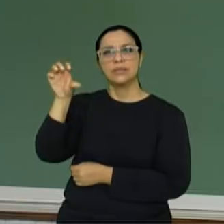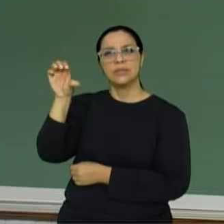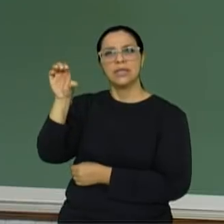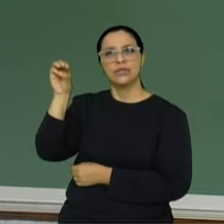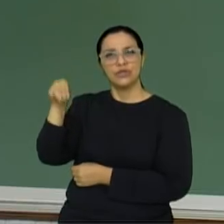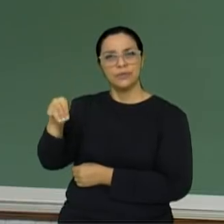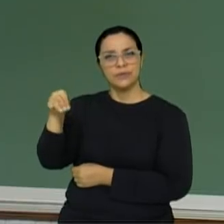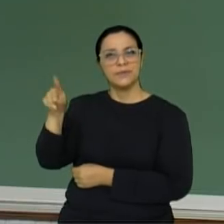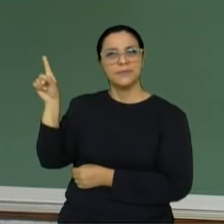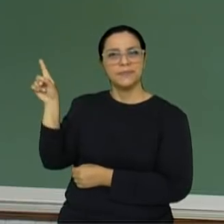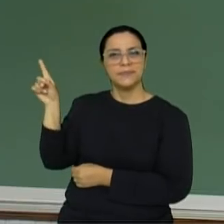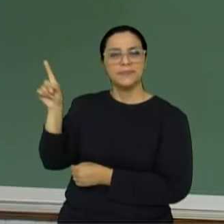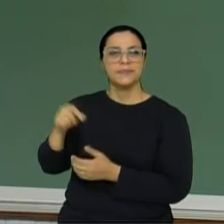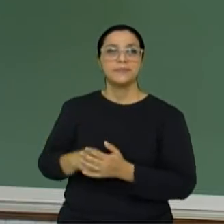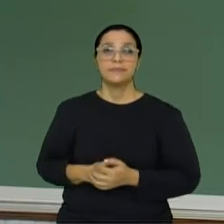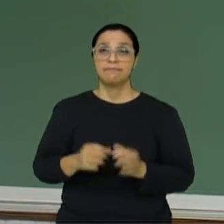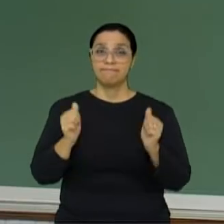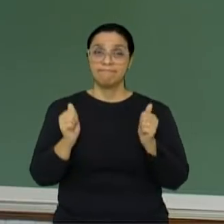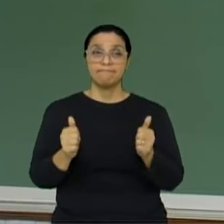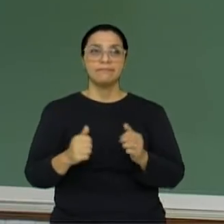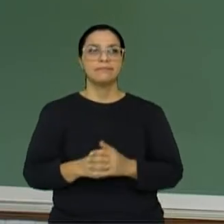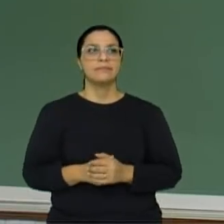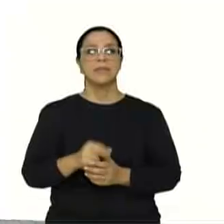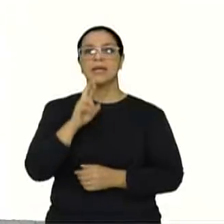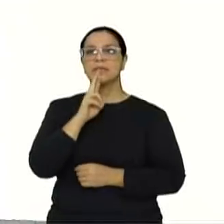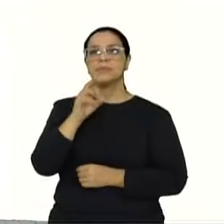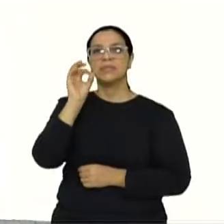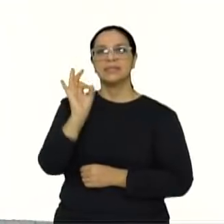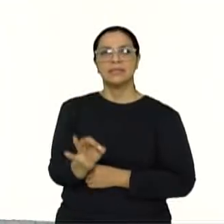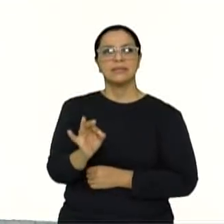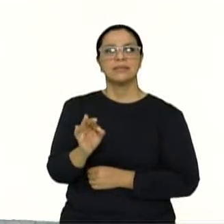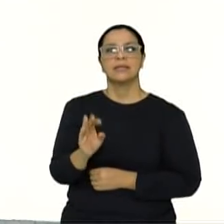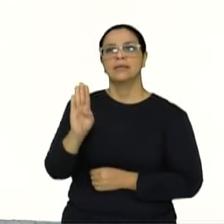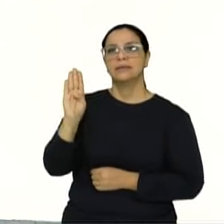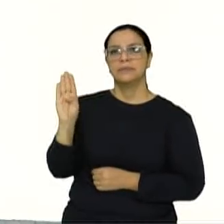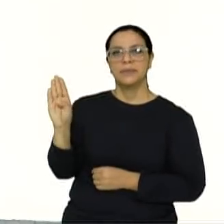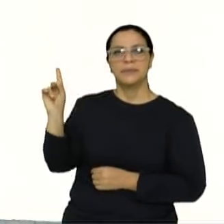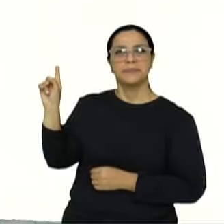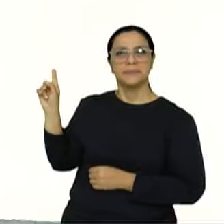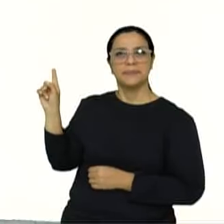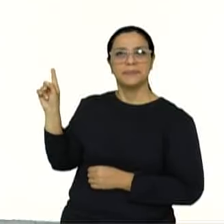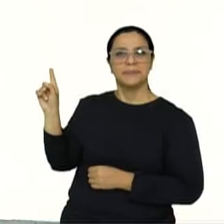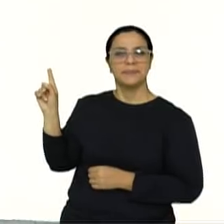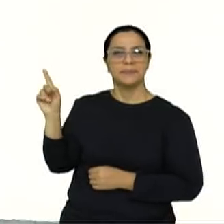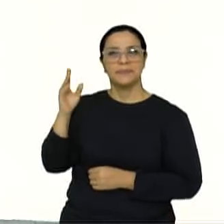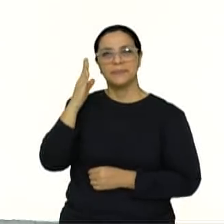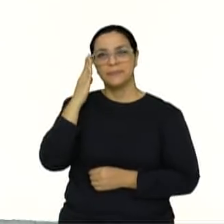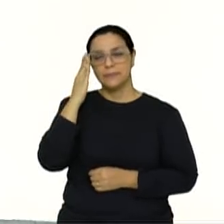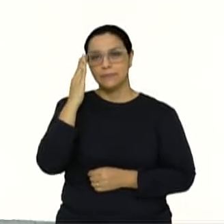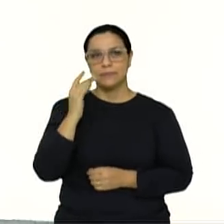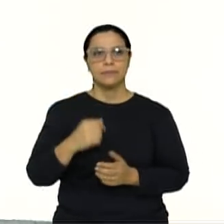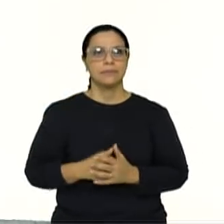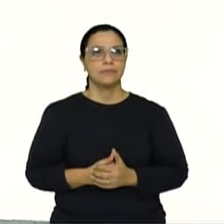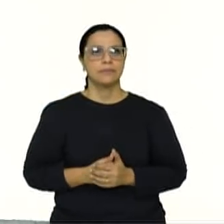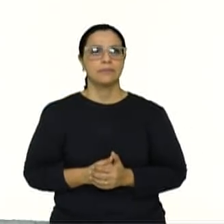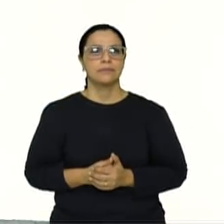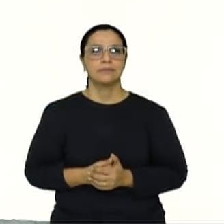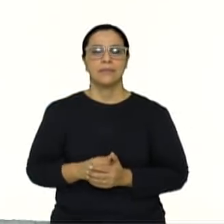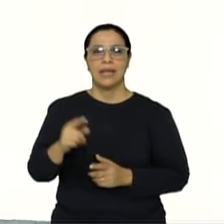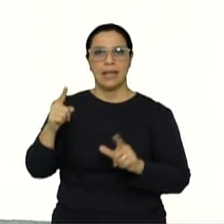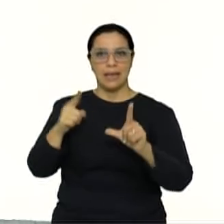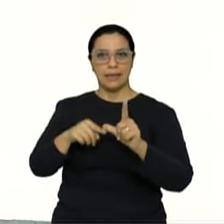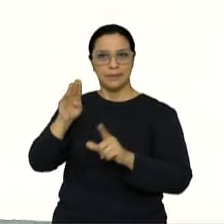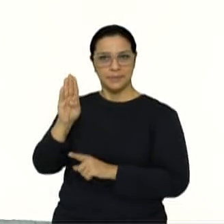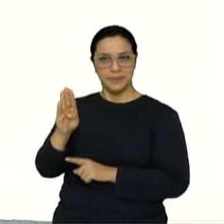45 centímetros. Beleza? Essa é a resposta do meu exercício. Item B, né? Ou melhor,